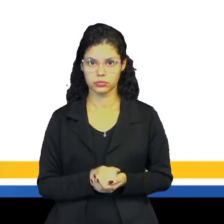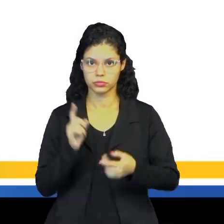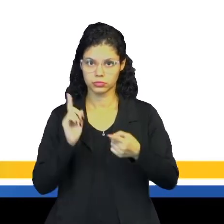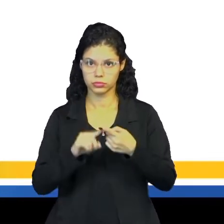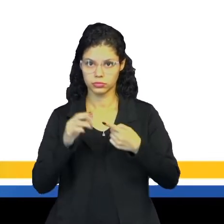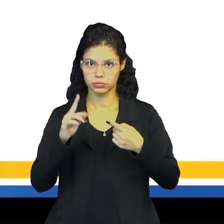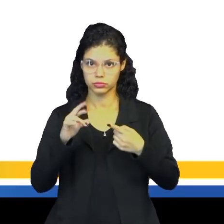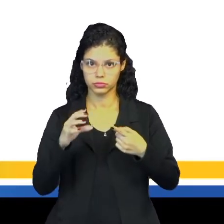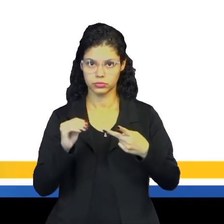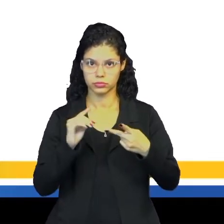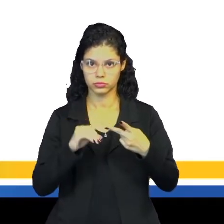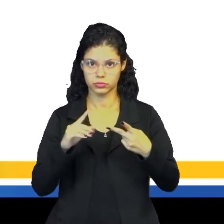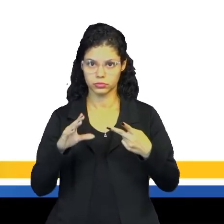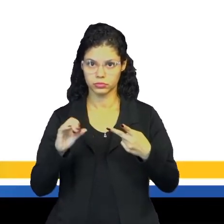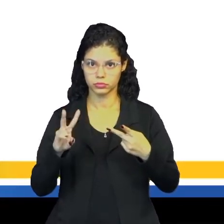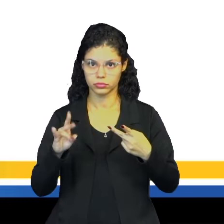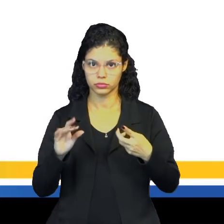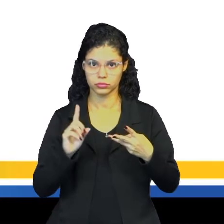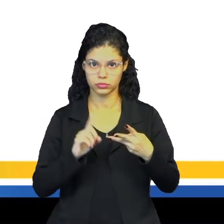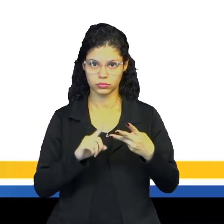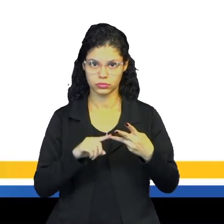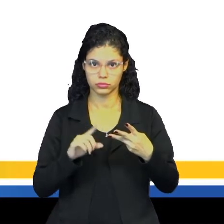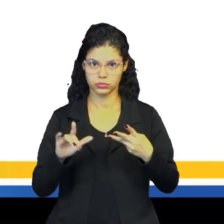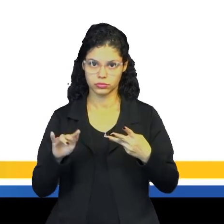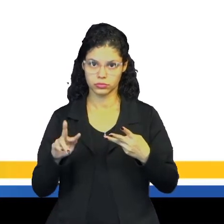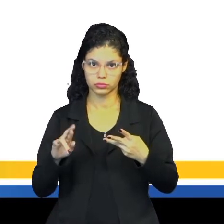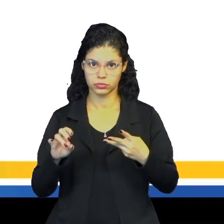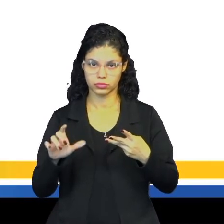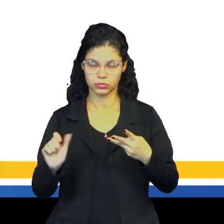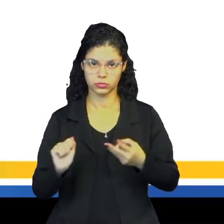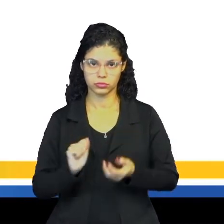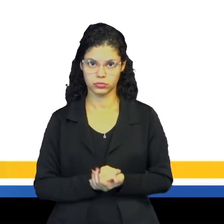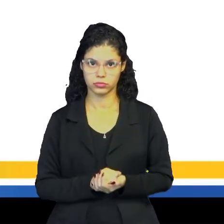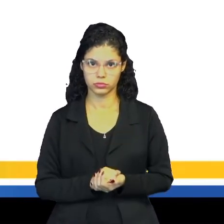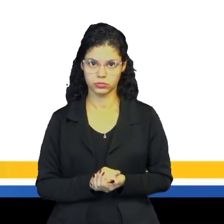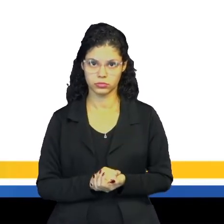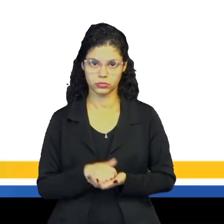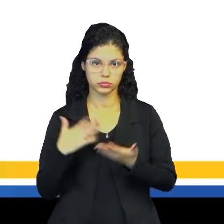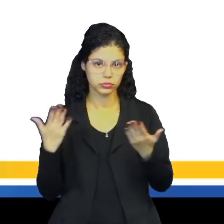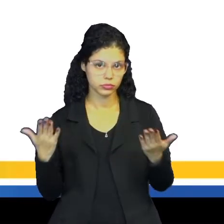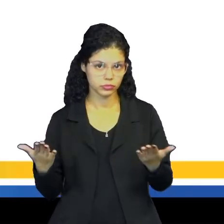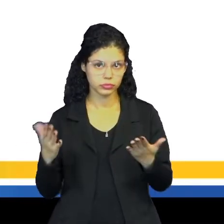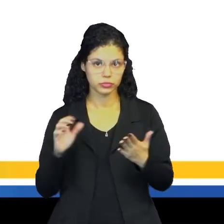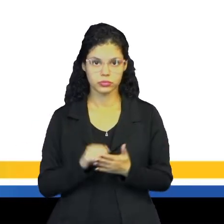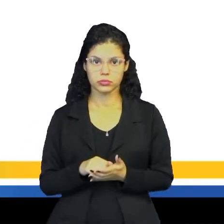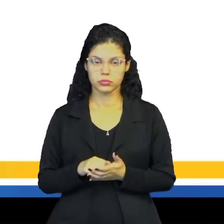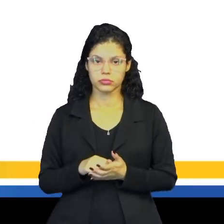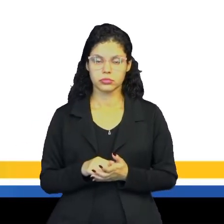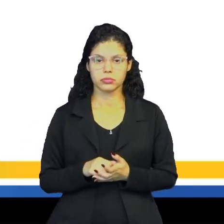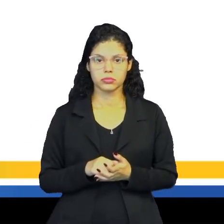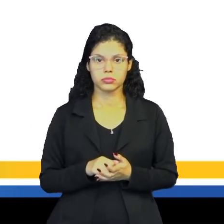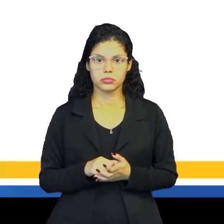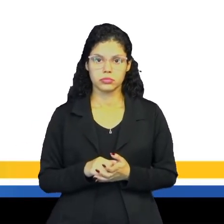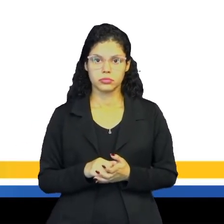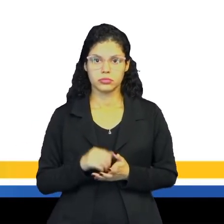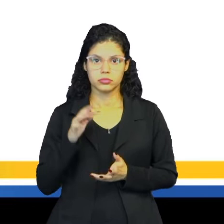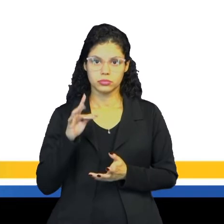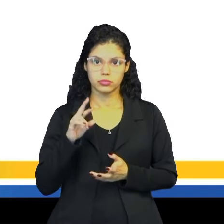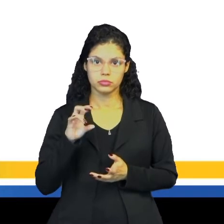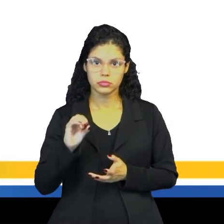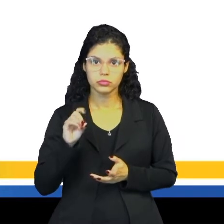fase folicular, a fase ovulatória e a fase lúteo. E aí, no meio da fase ovulatória,